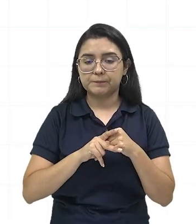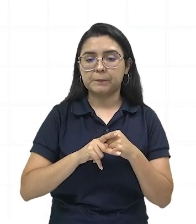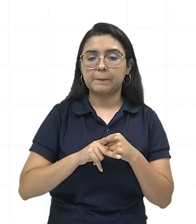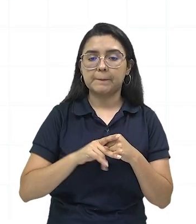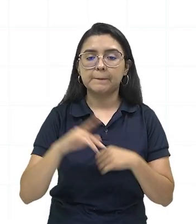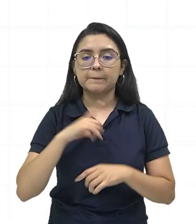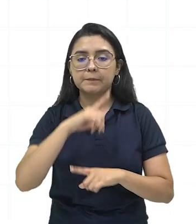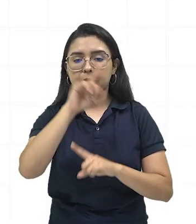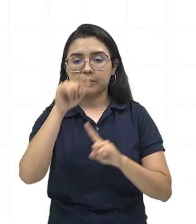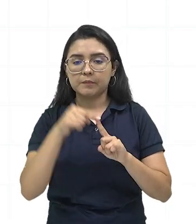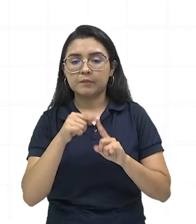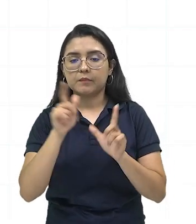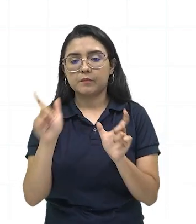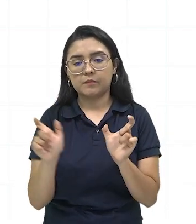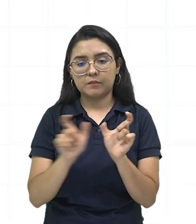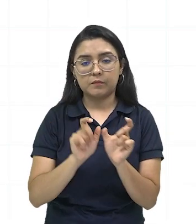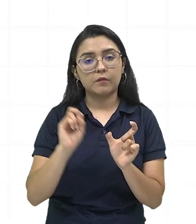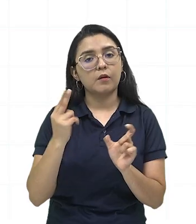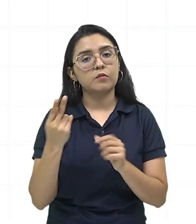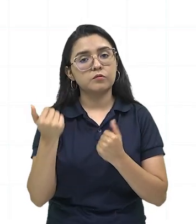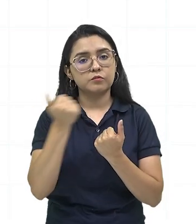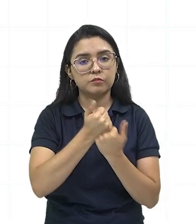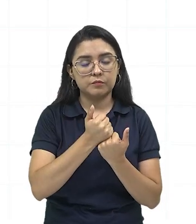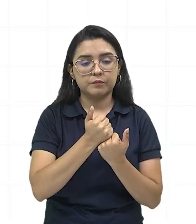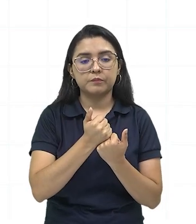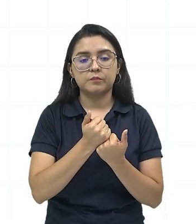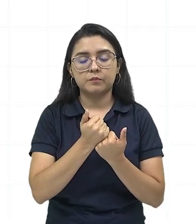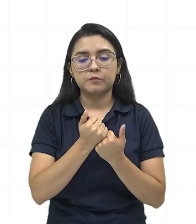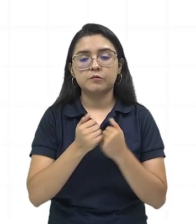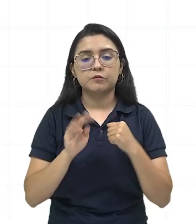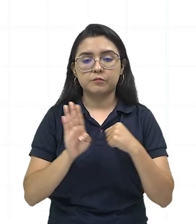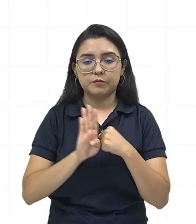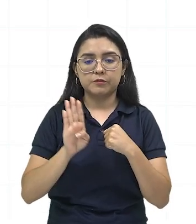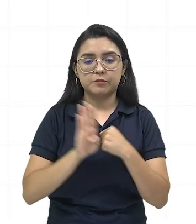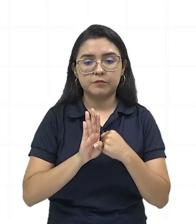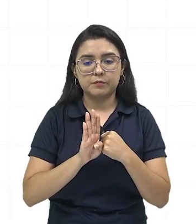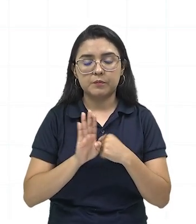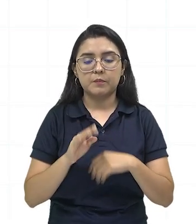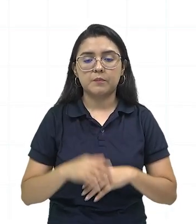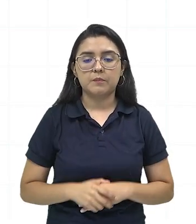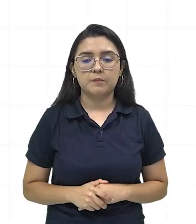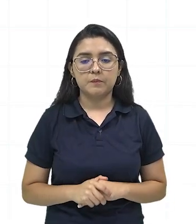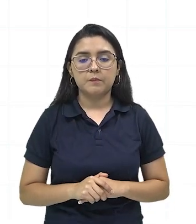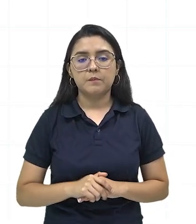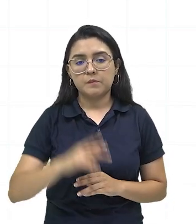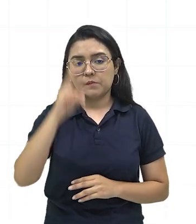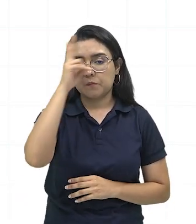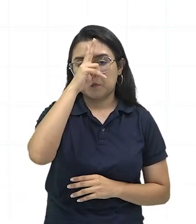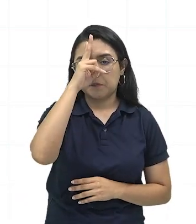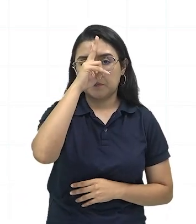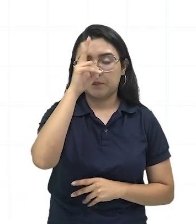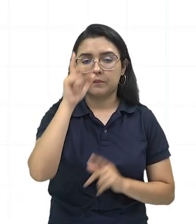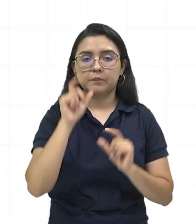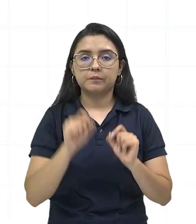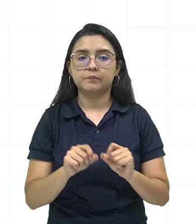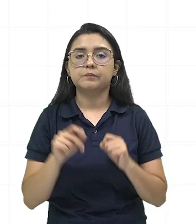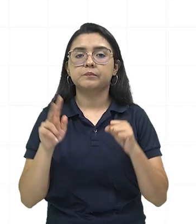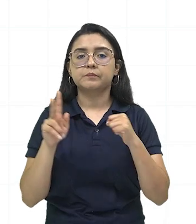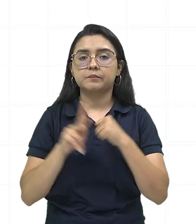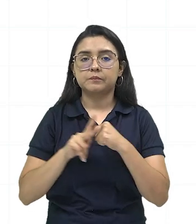o objetivo de acompanhar ou substituir um substantivo. Lembrando que quando o